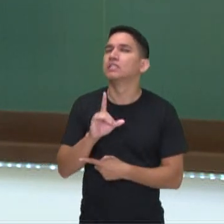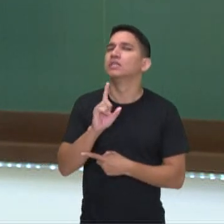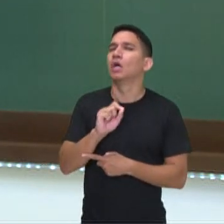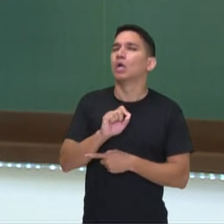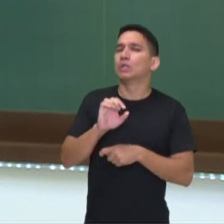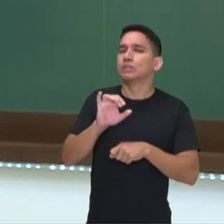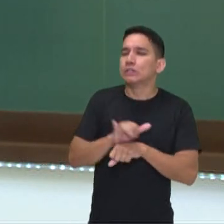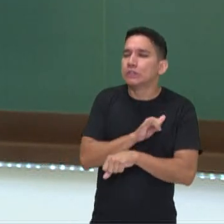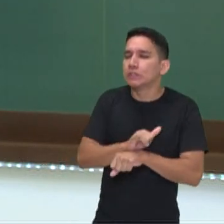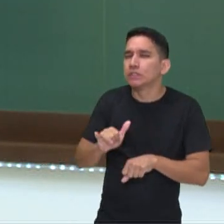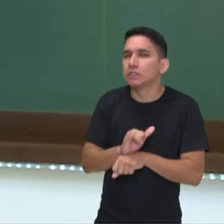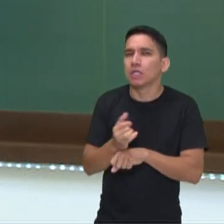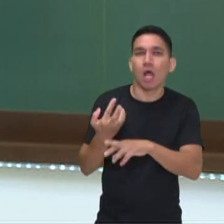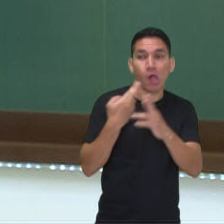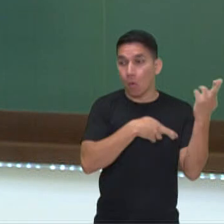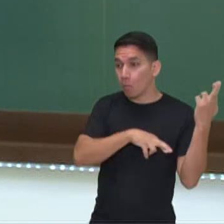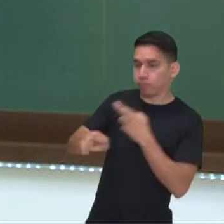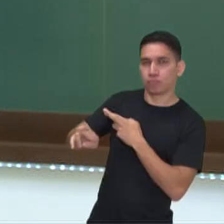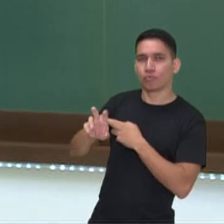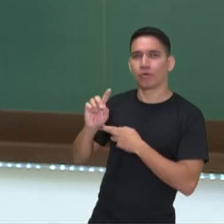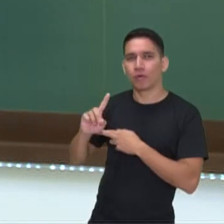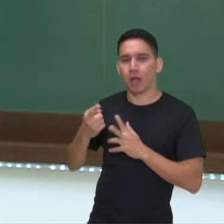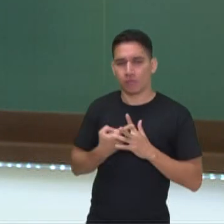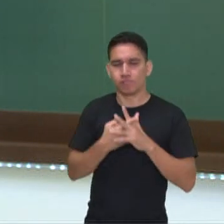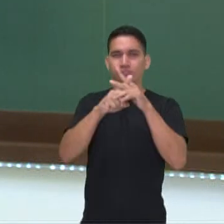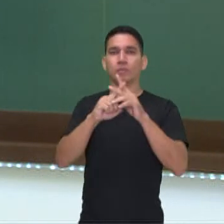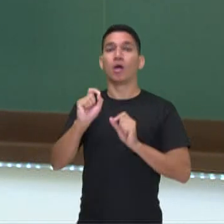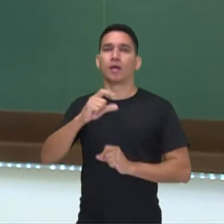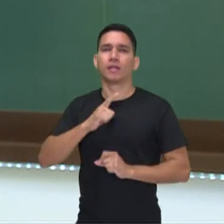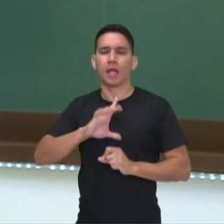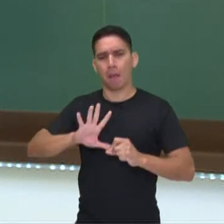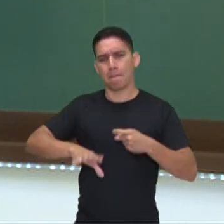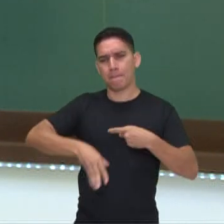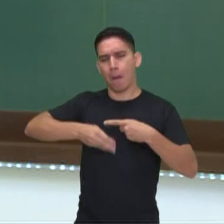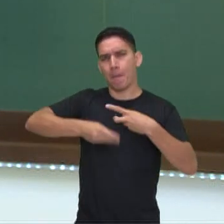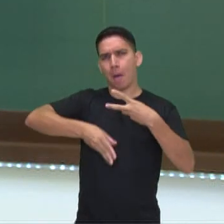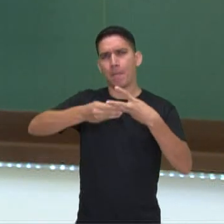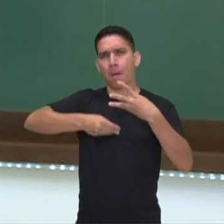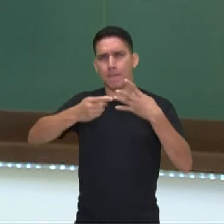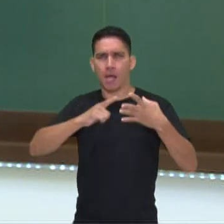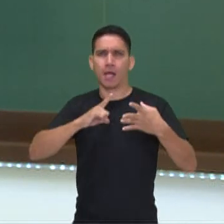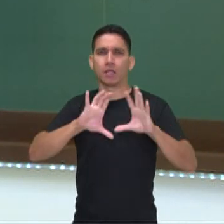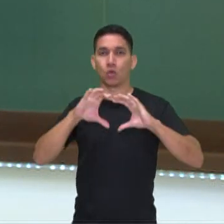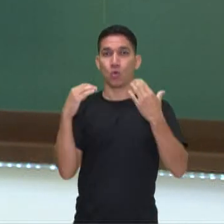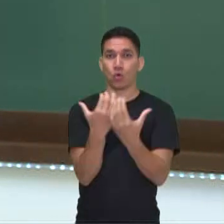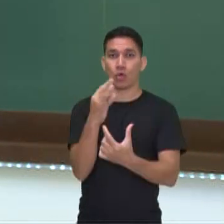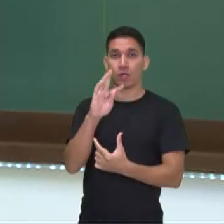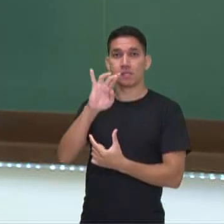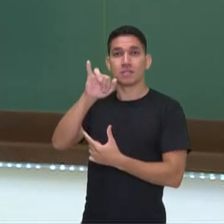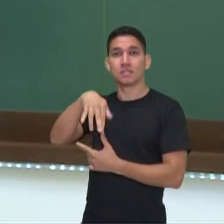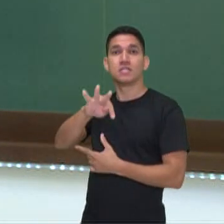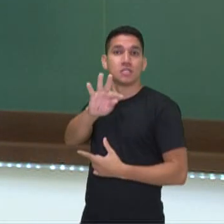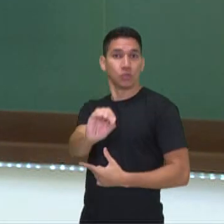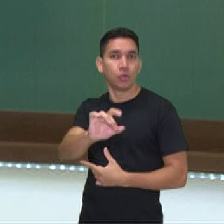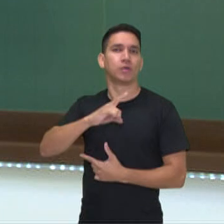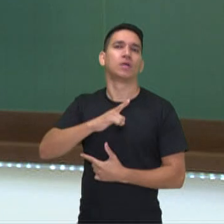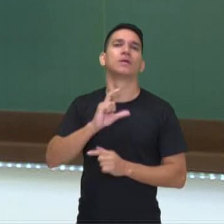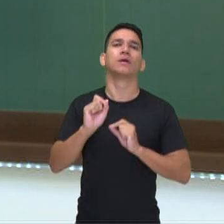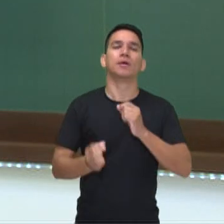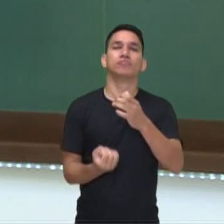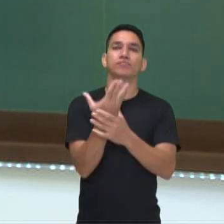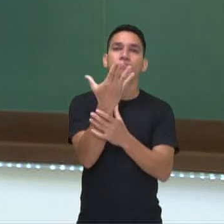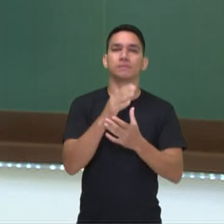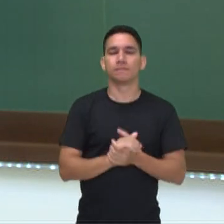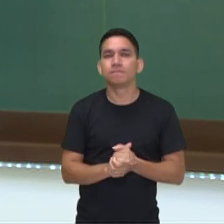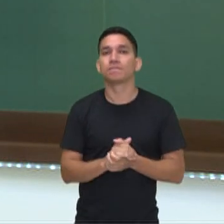que? A Contra-Reforma. Com a Contra-Reforma veio muitas coisas, e o Concílio de Trinto, né? Com o Concílio de Trinto surge